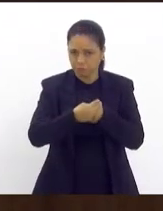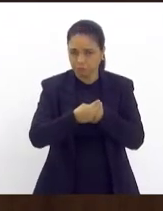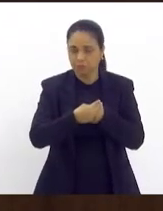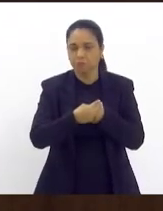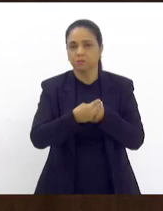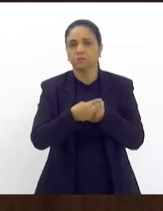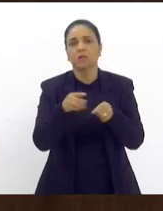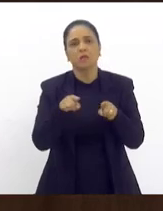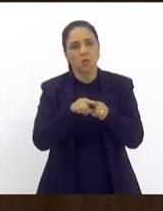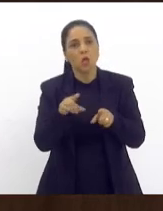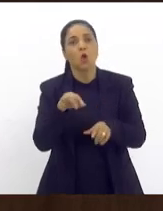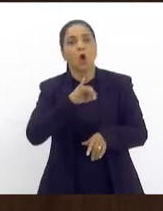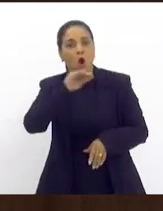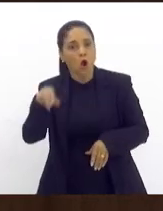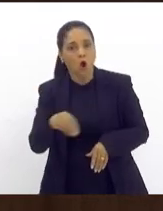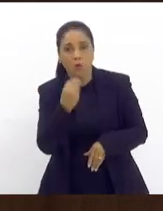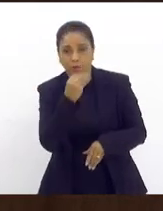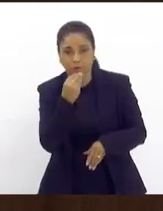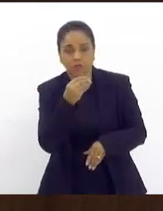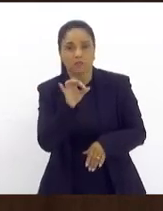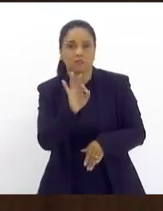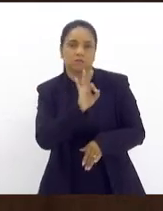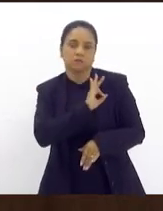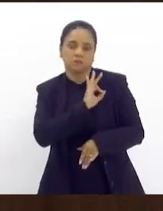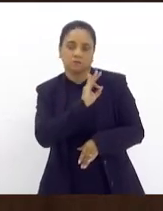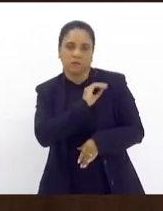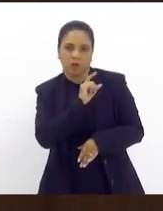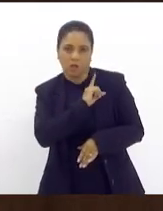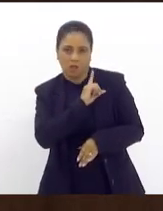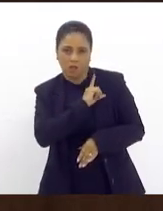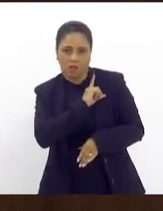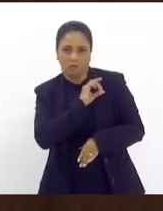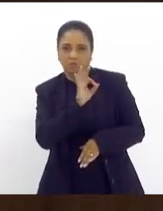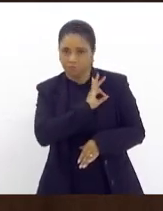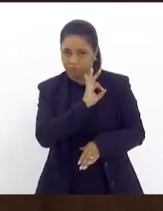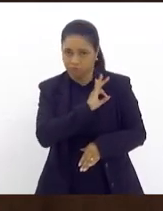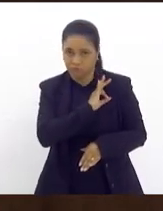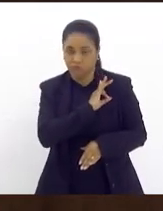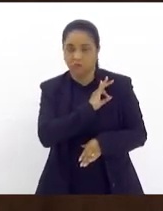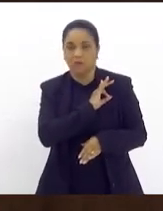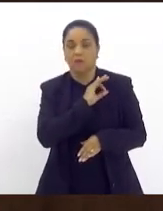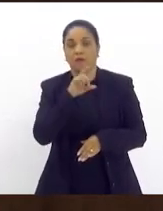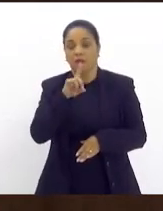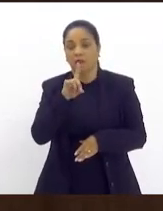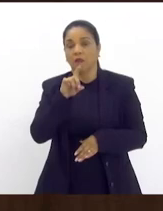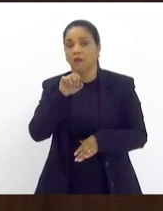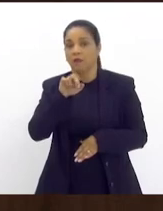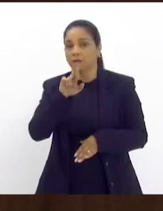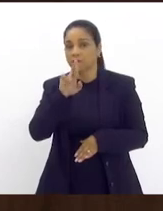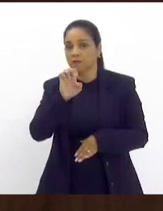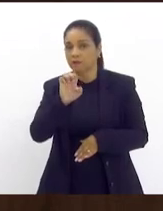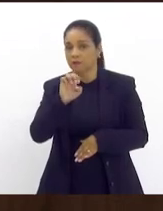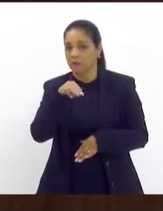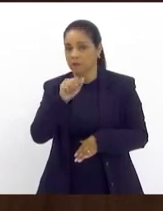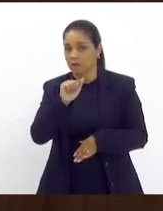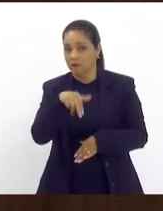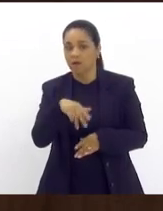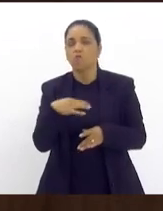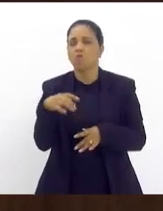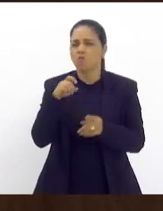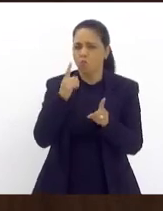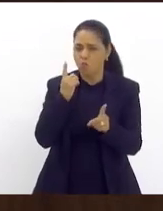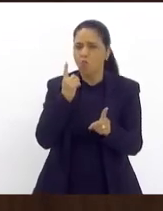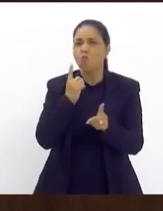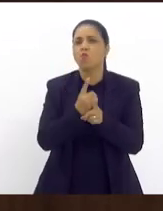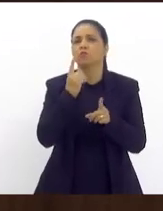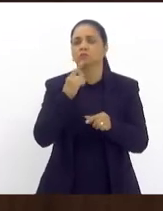ser delegada titular da deande São Gonçalo ali conheci né uma ex-deputada deputada Alice